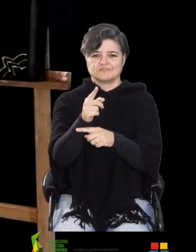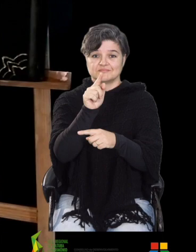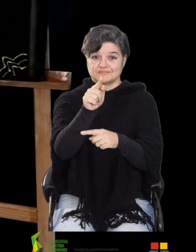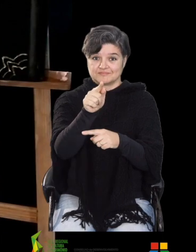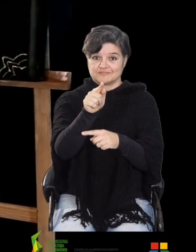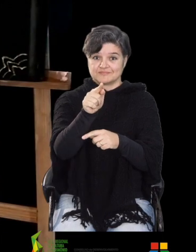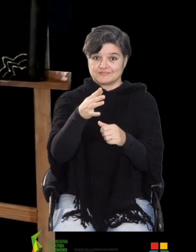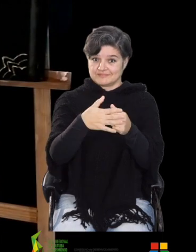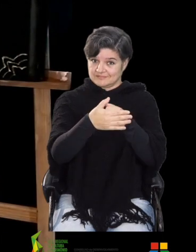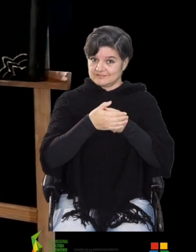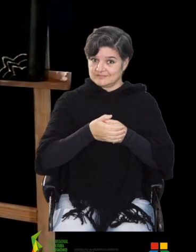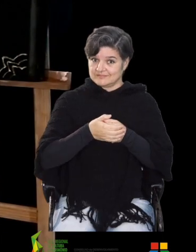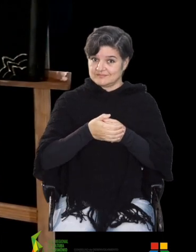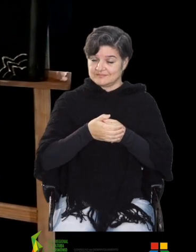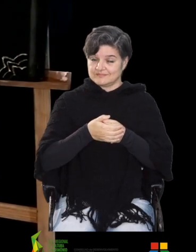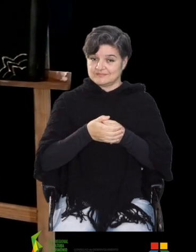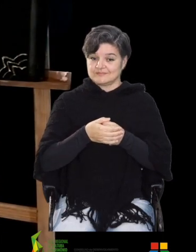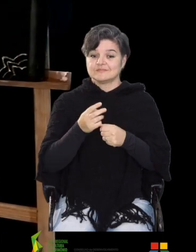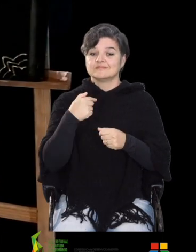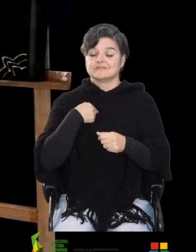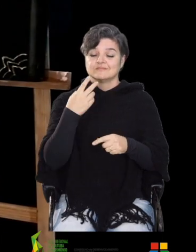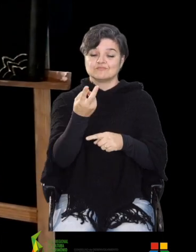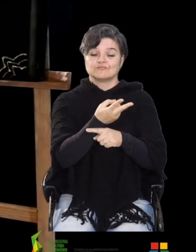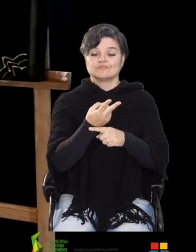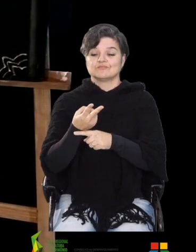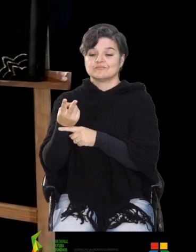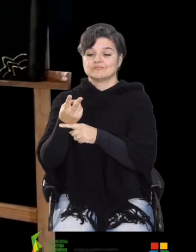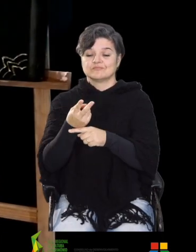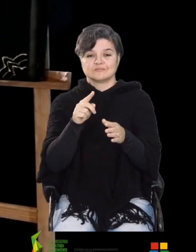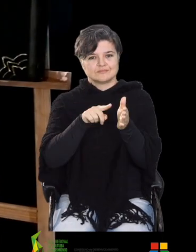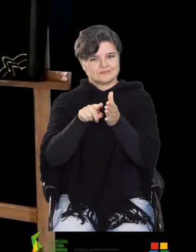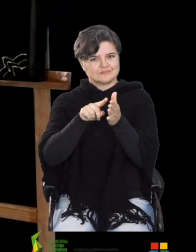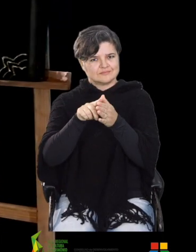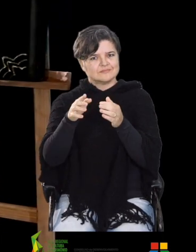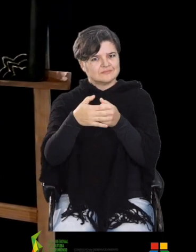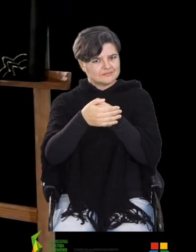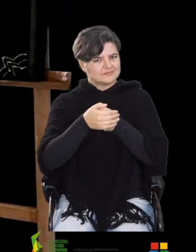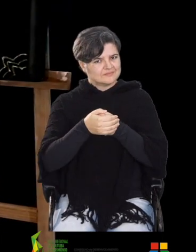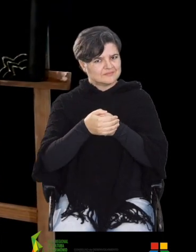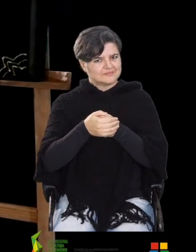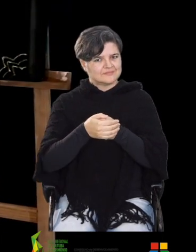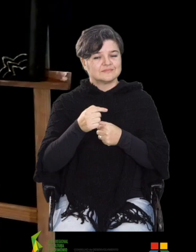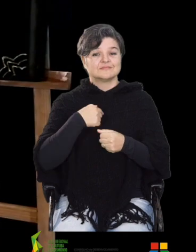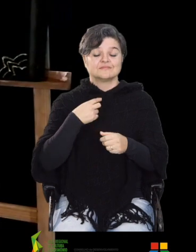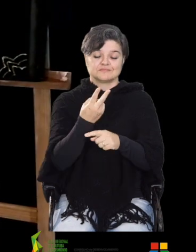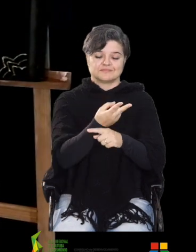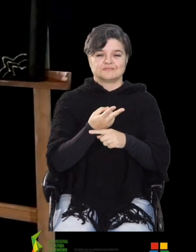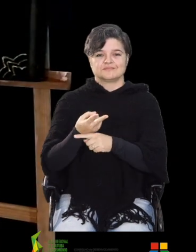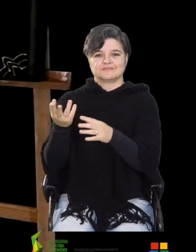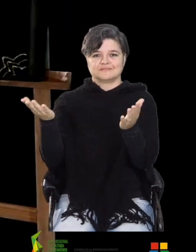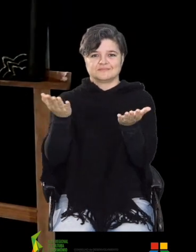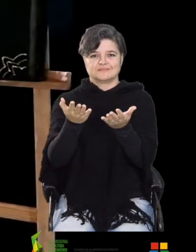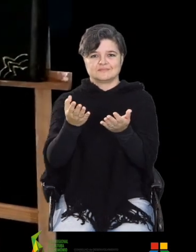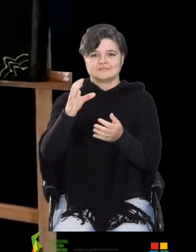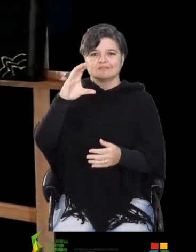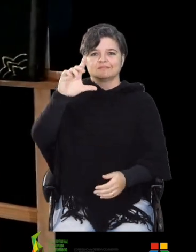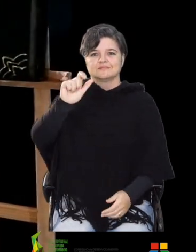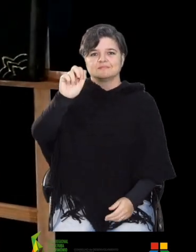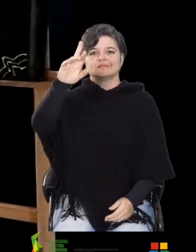é me respondeu porque agora eu vou procurar a clara